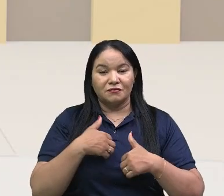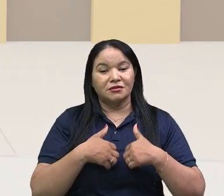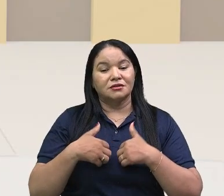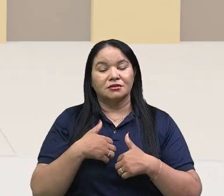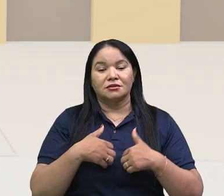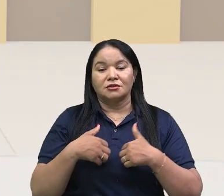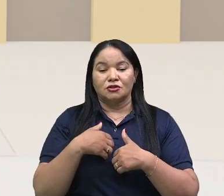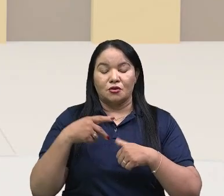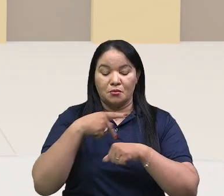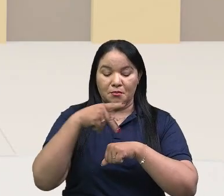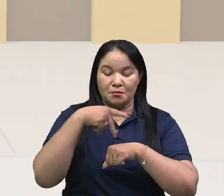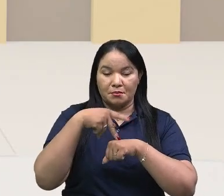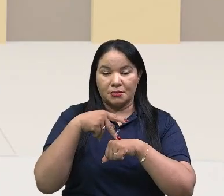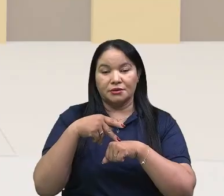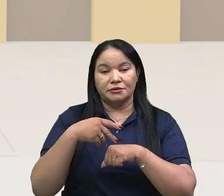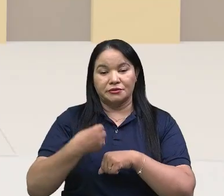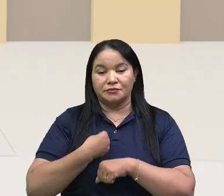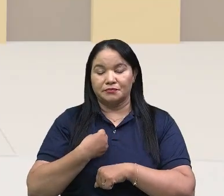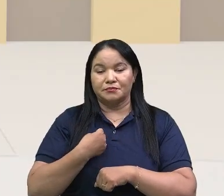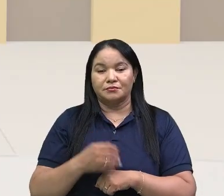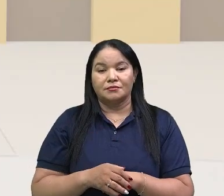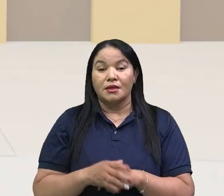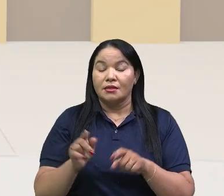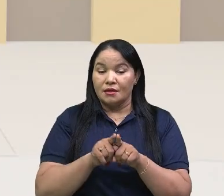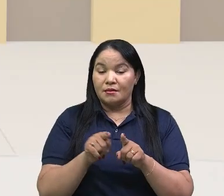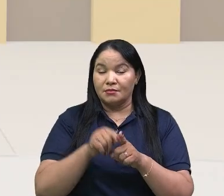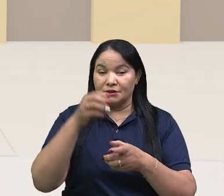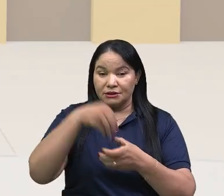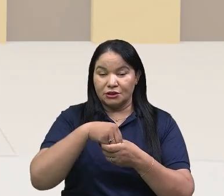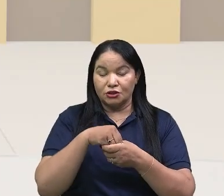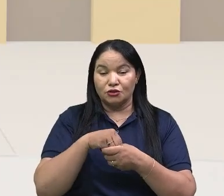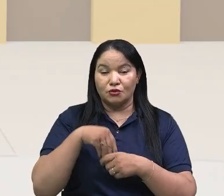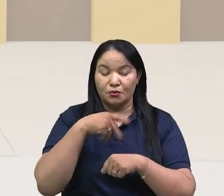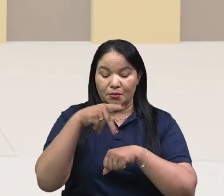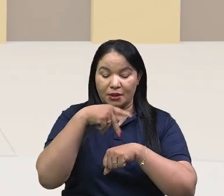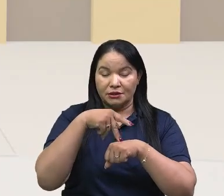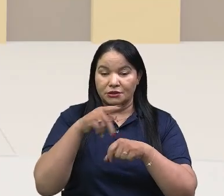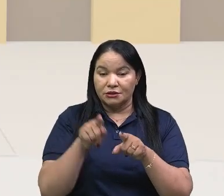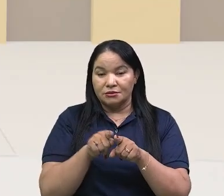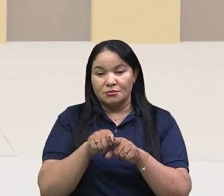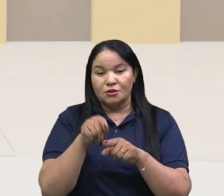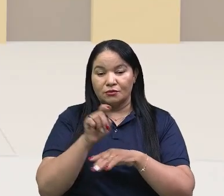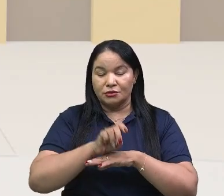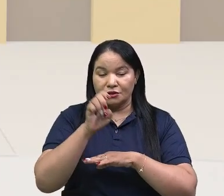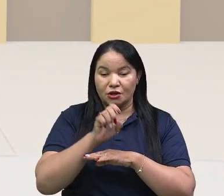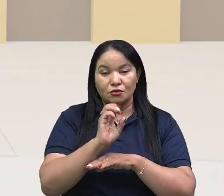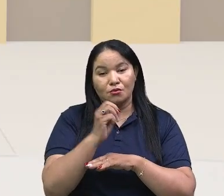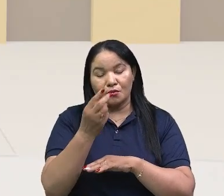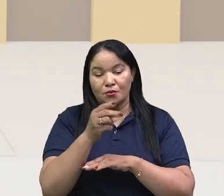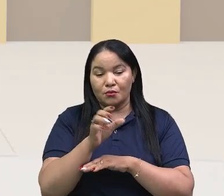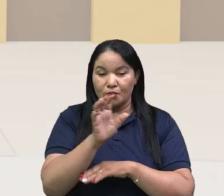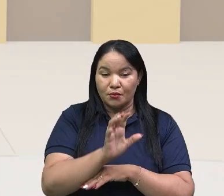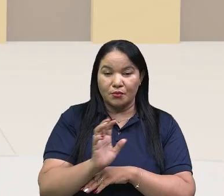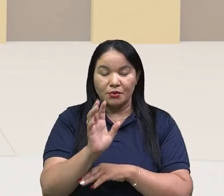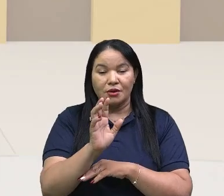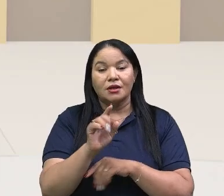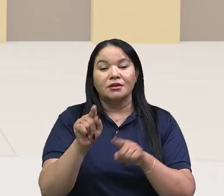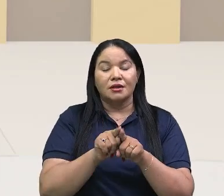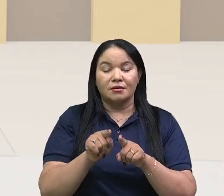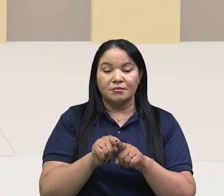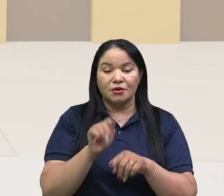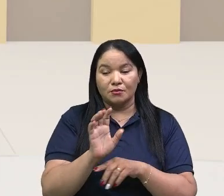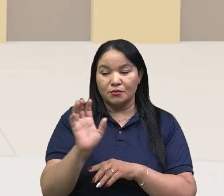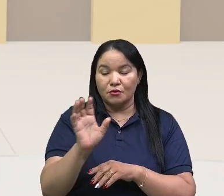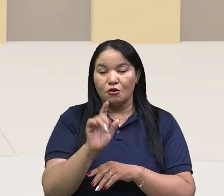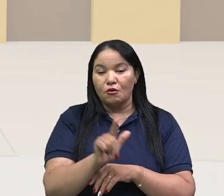de origem. Ludmila, mas também acontece dentro do próprio país. Por exemplo, um estado, uma região que migram para outra região mais